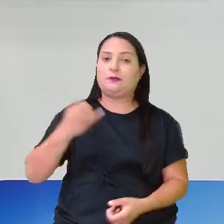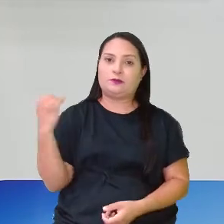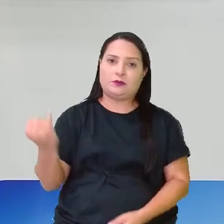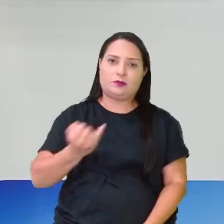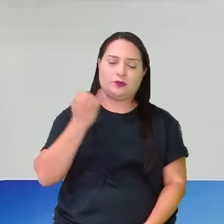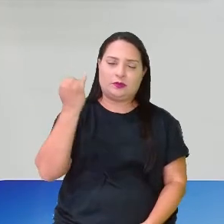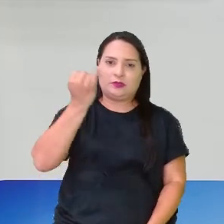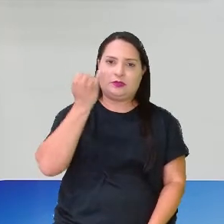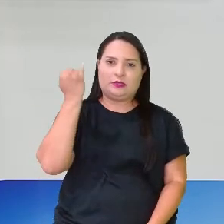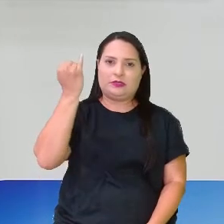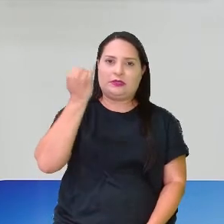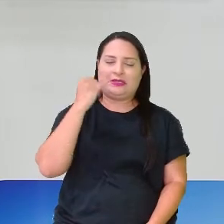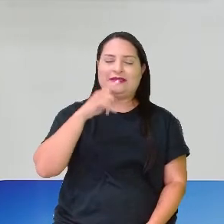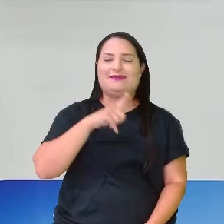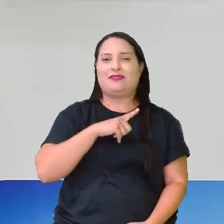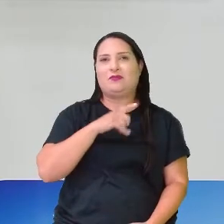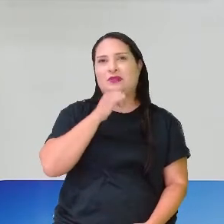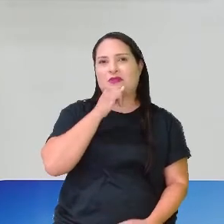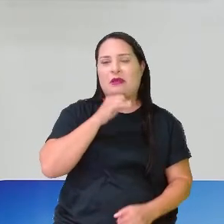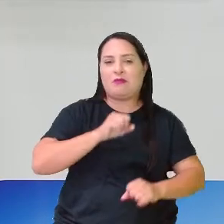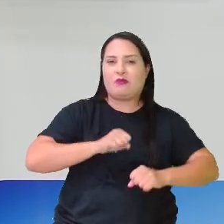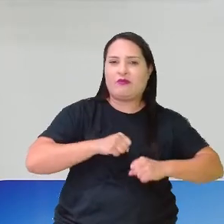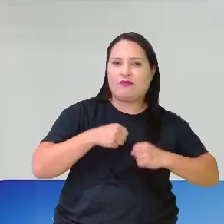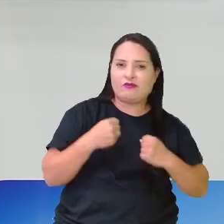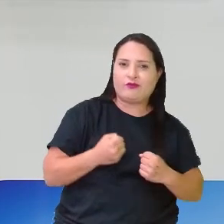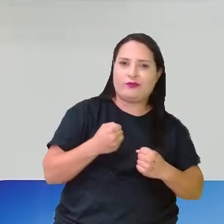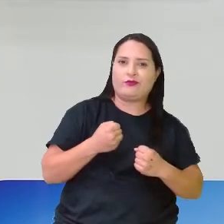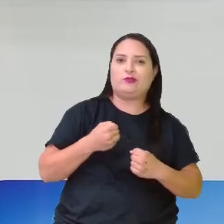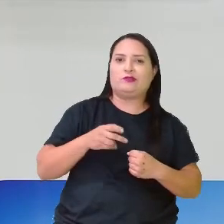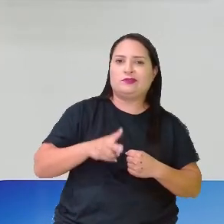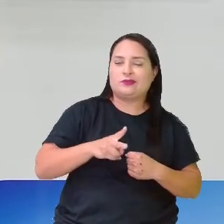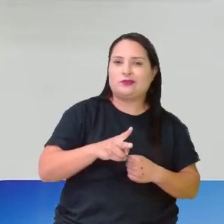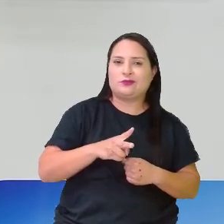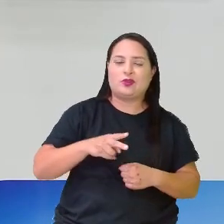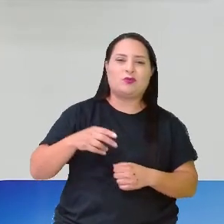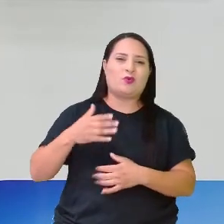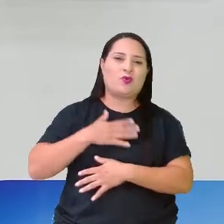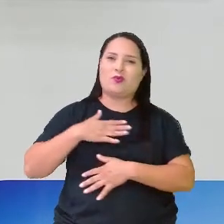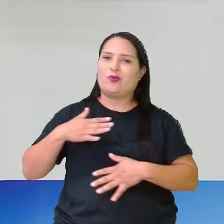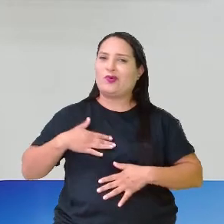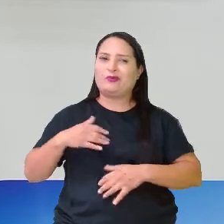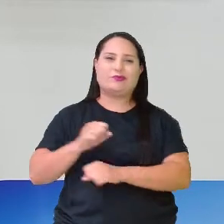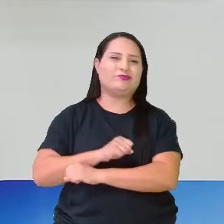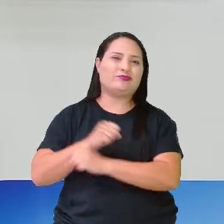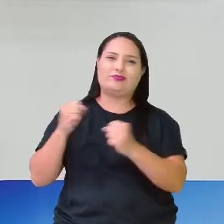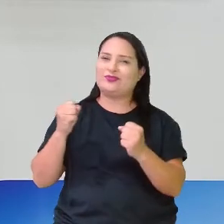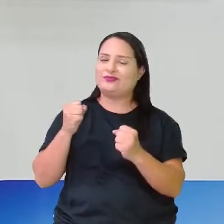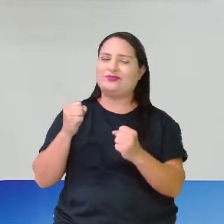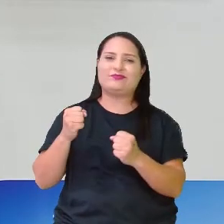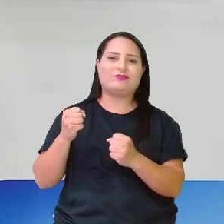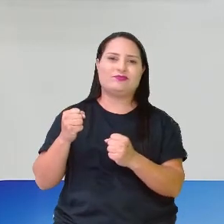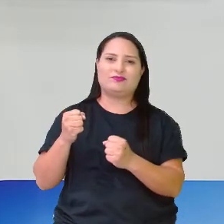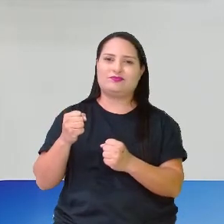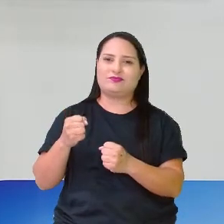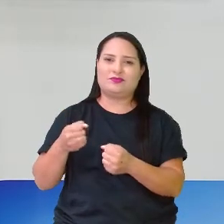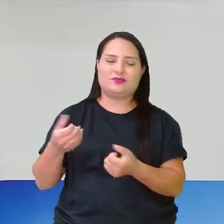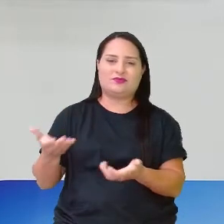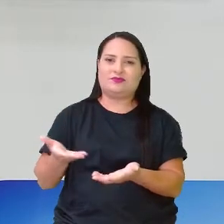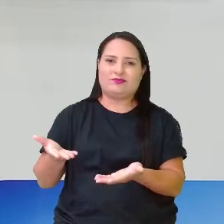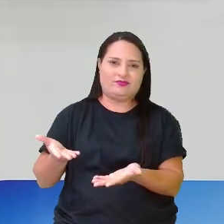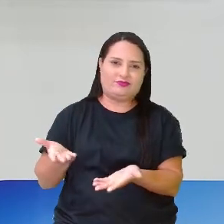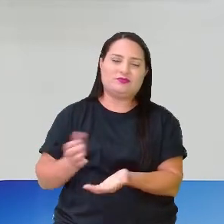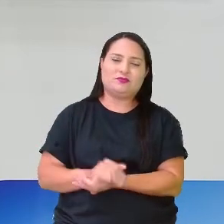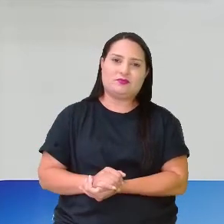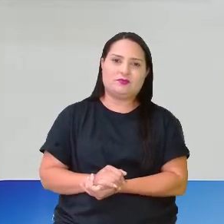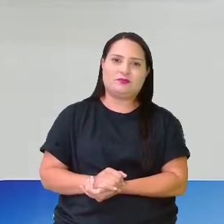senão a gente vai fazer força, vai querer resistir a uma coisa que o nosso corpo não consegue, né, executar naquele momento.